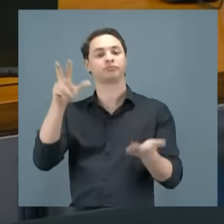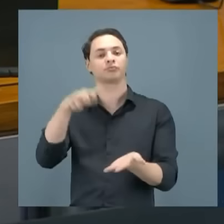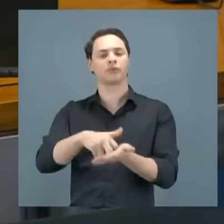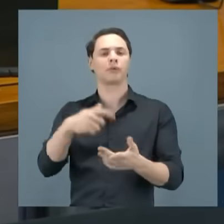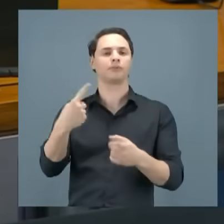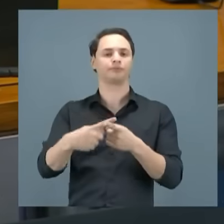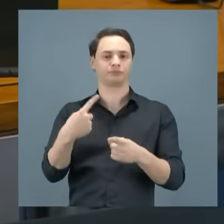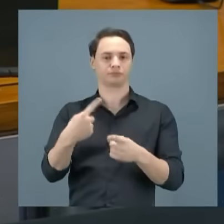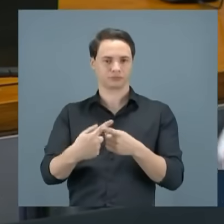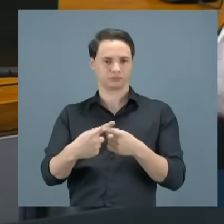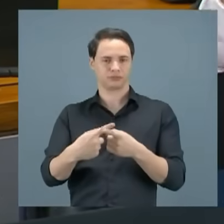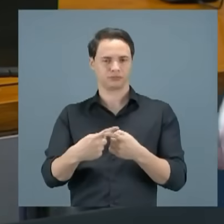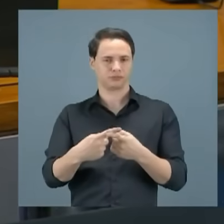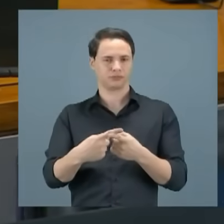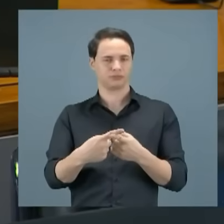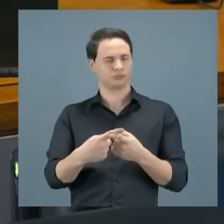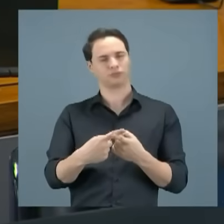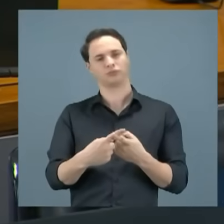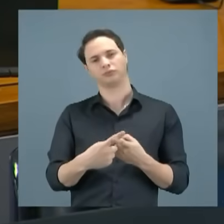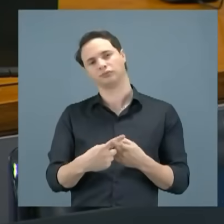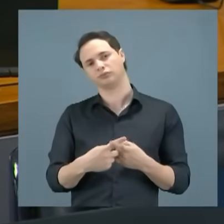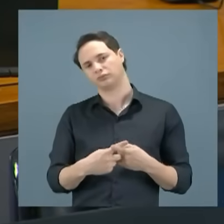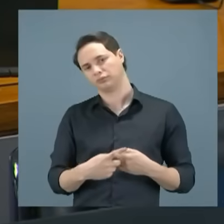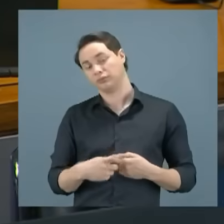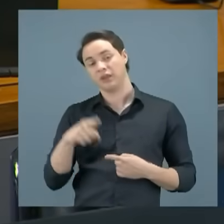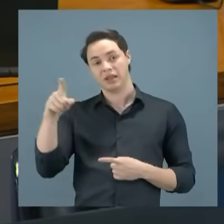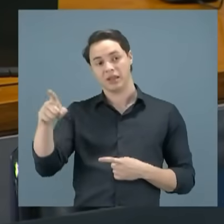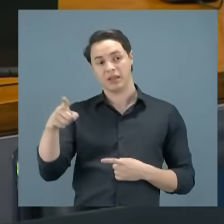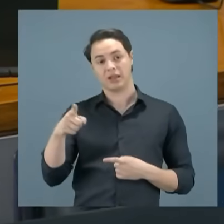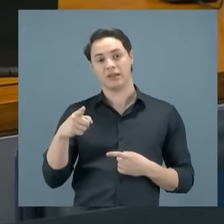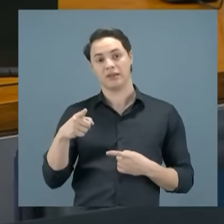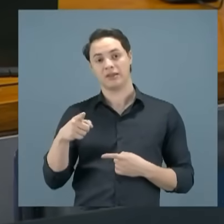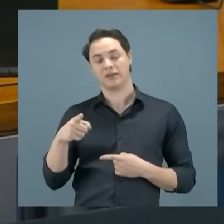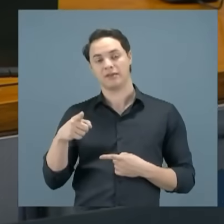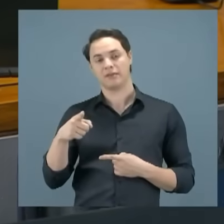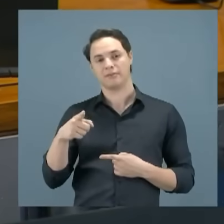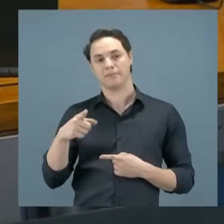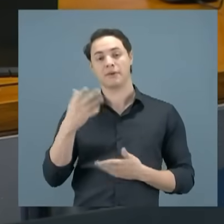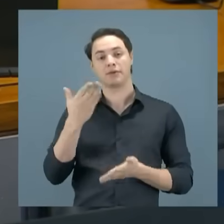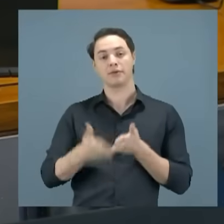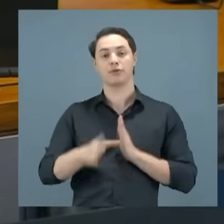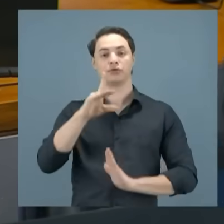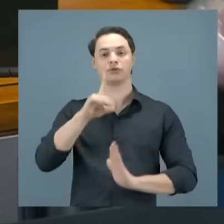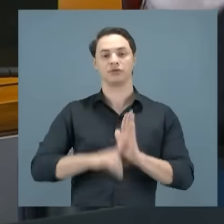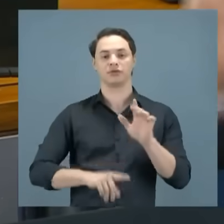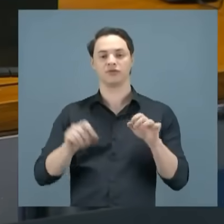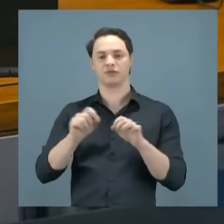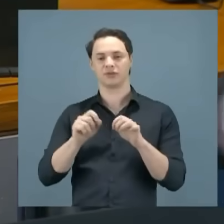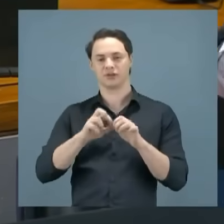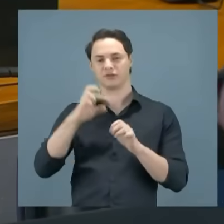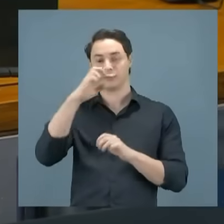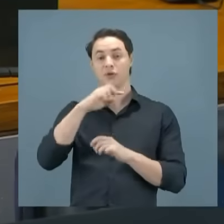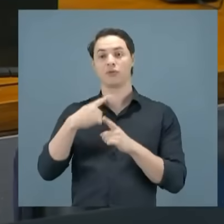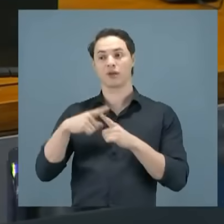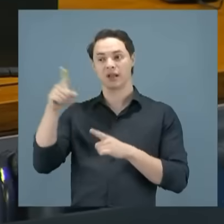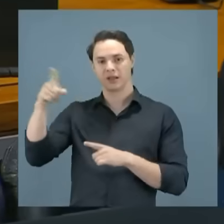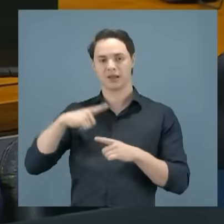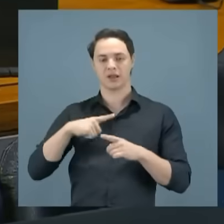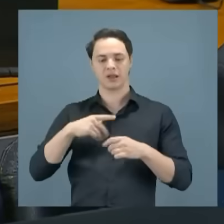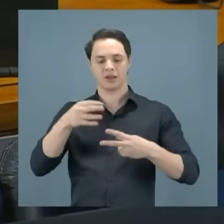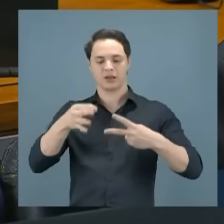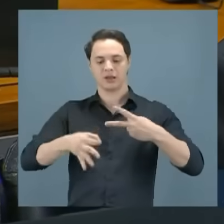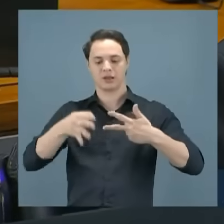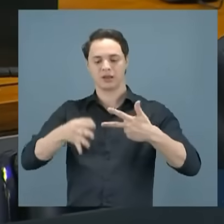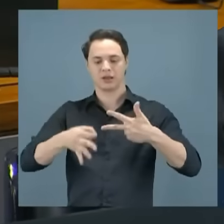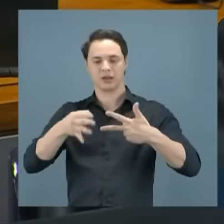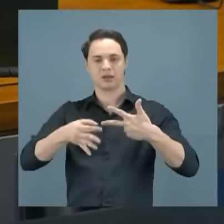o direito de fazer a investigação do INSS, que é o Supremo Tribunal Federal tirou da primeira instância. Para quê? Para acabar com a investigação,